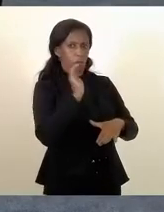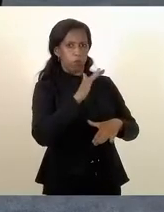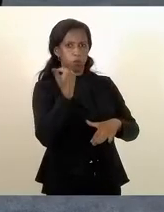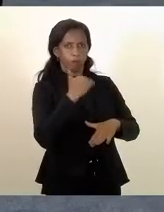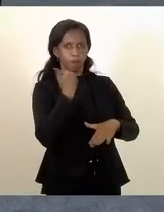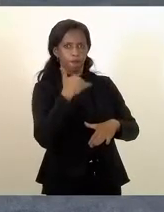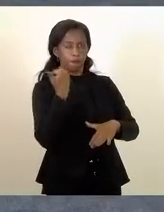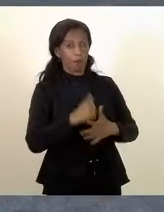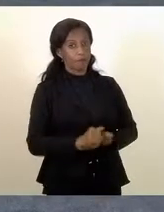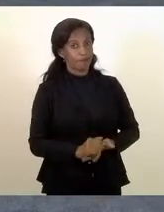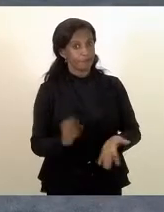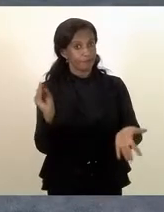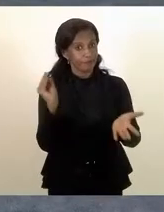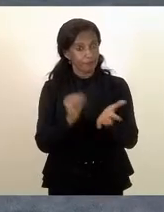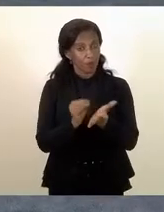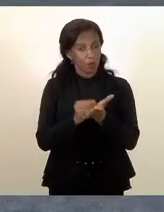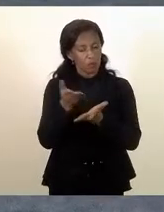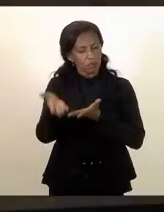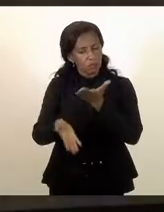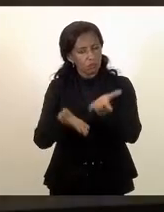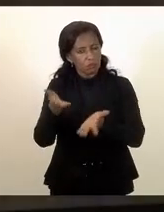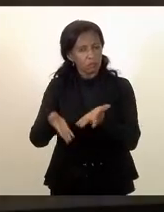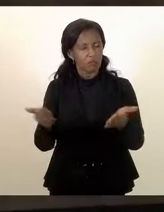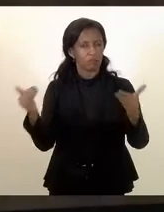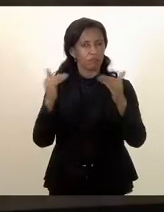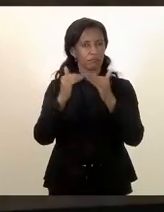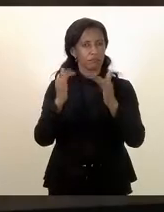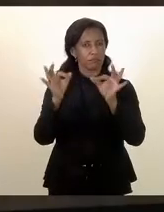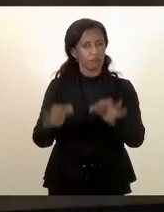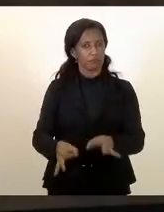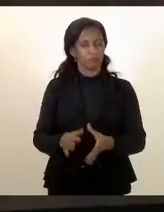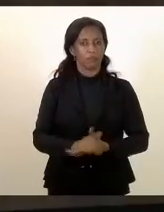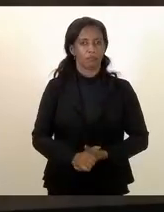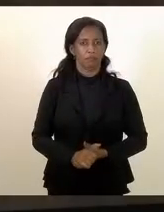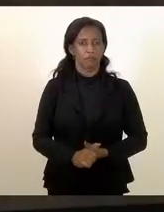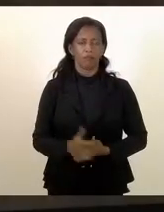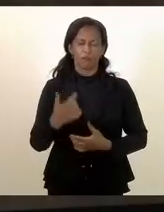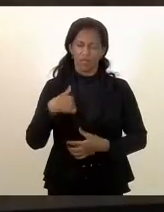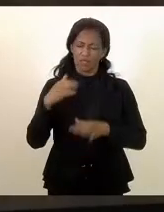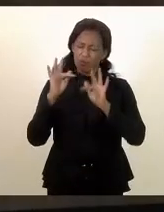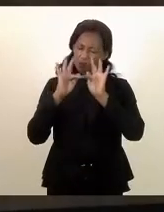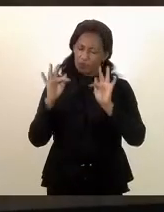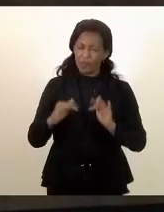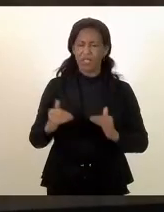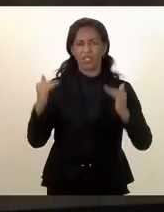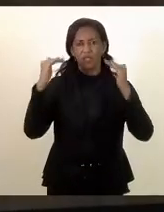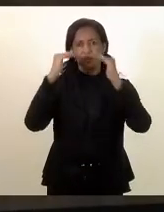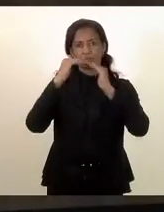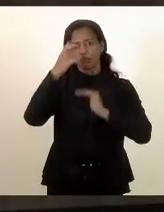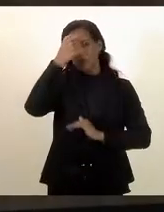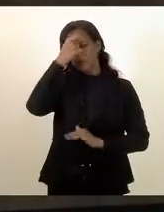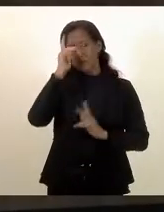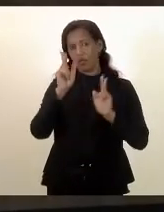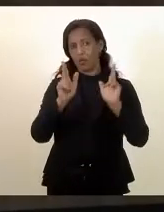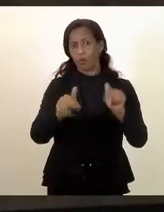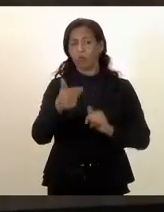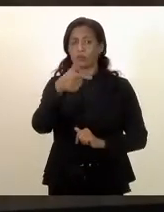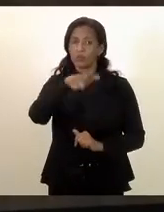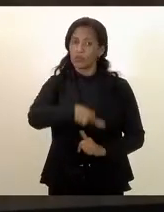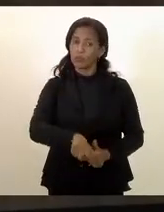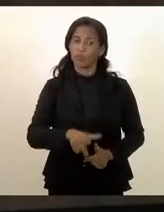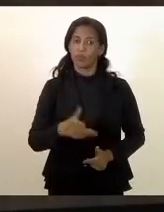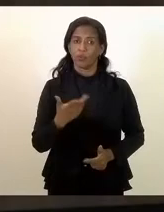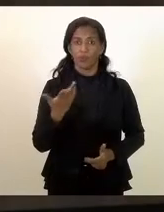o atendimento adequado mas fico muito feliz de estar aqui nessa ideia alinhado com o mesmo pensamento do senhor e mais uma vez